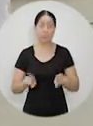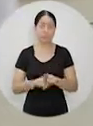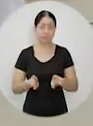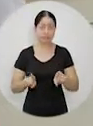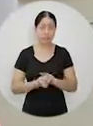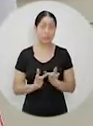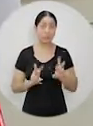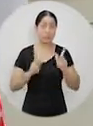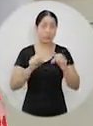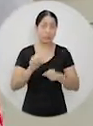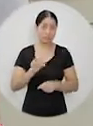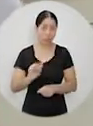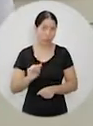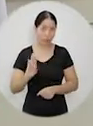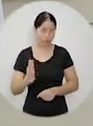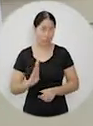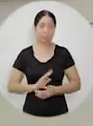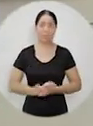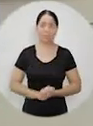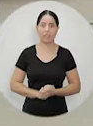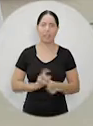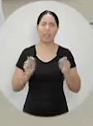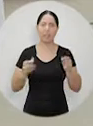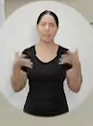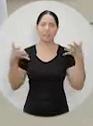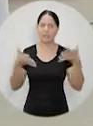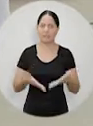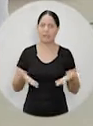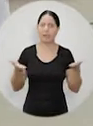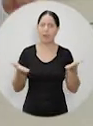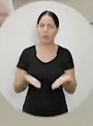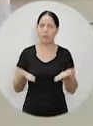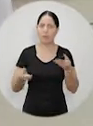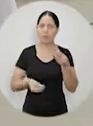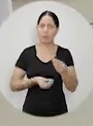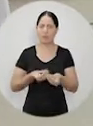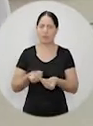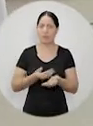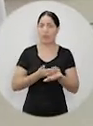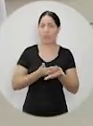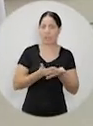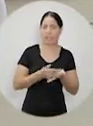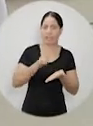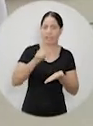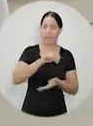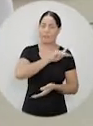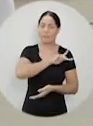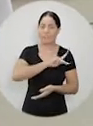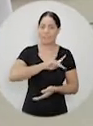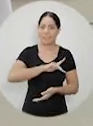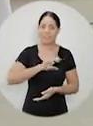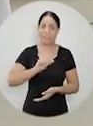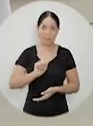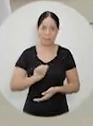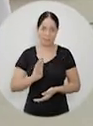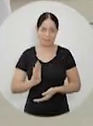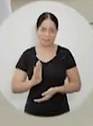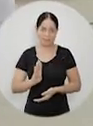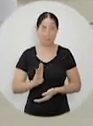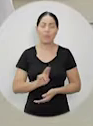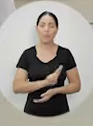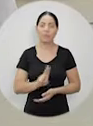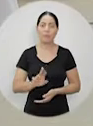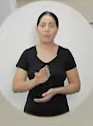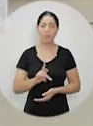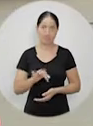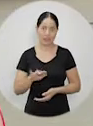e também para a Ordem dos Advogados do Brasil. Quem participa com a gente já neste primeiro bloco é o presidente da OAB Nacional, Felipe